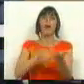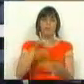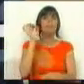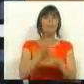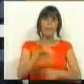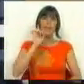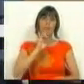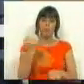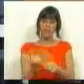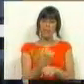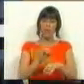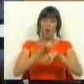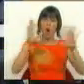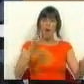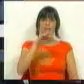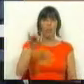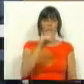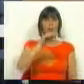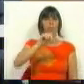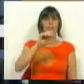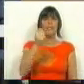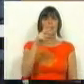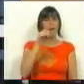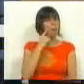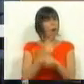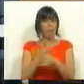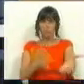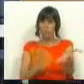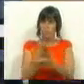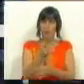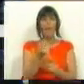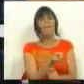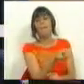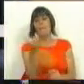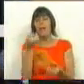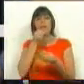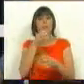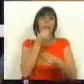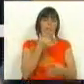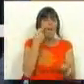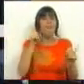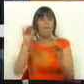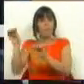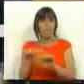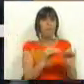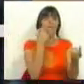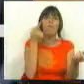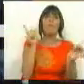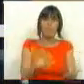é importante que os serviços do Hospital de São Paulo em Serpa se mantenham e que vários dos que se perderam sejam repostos.